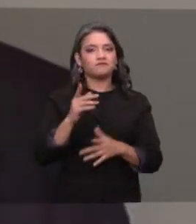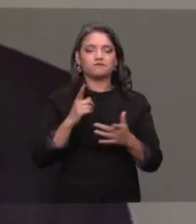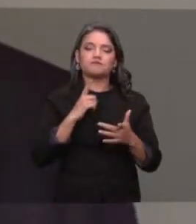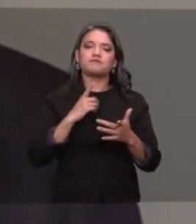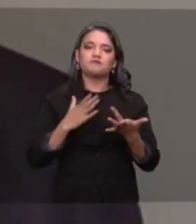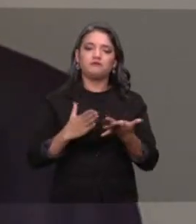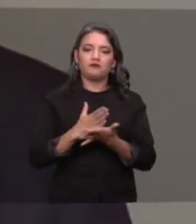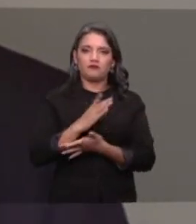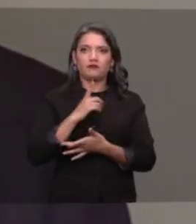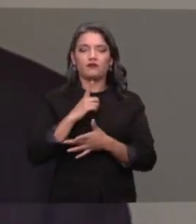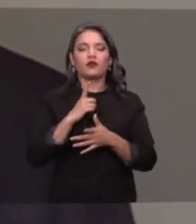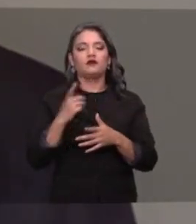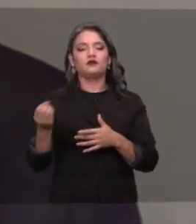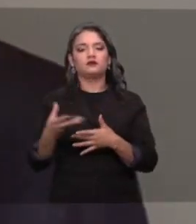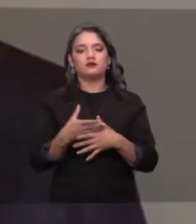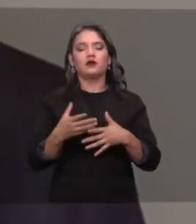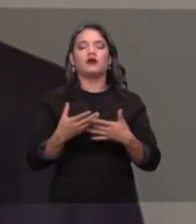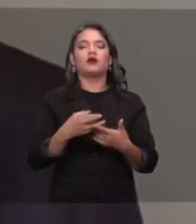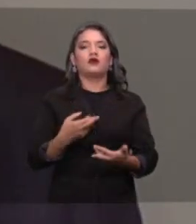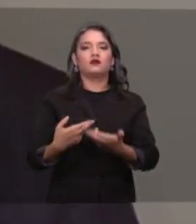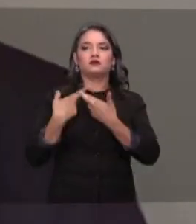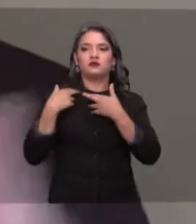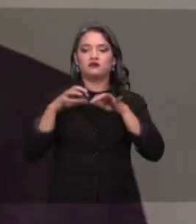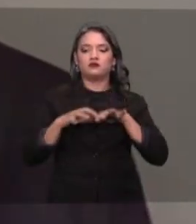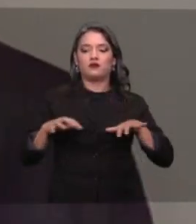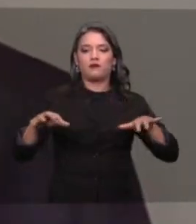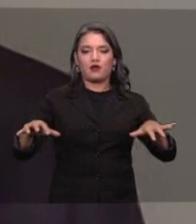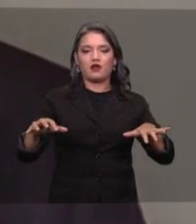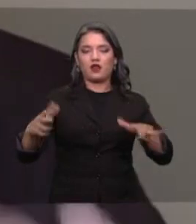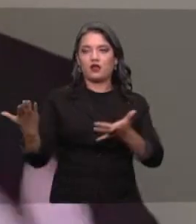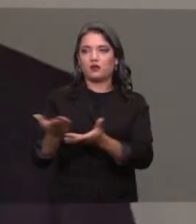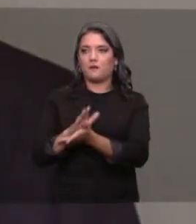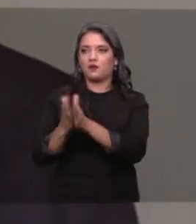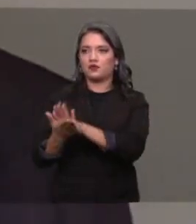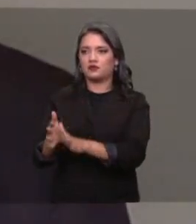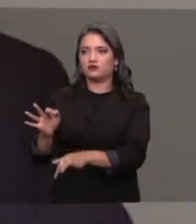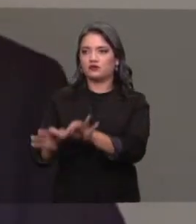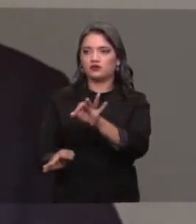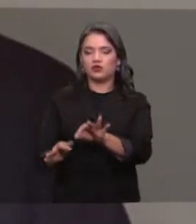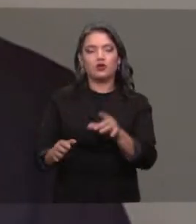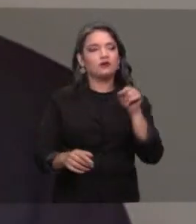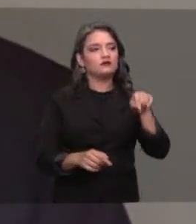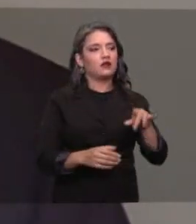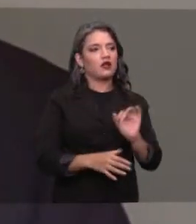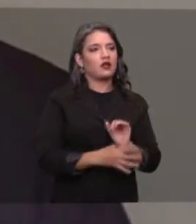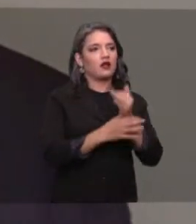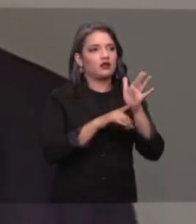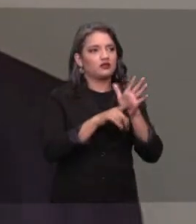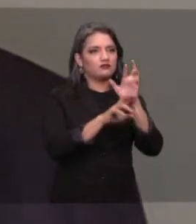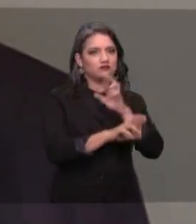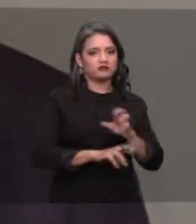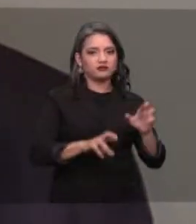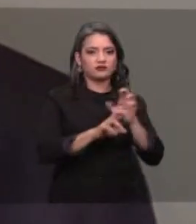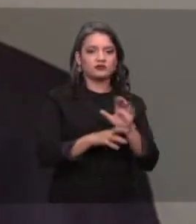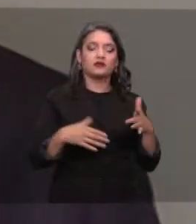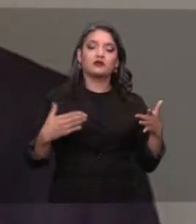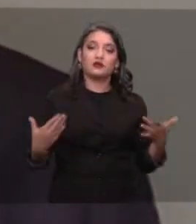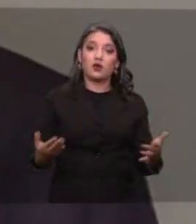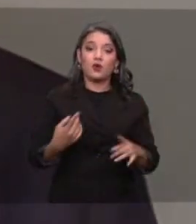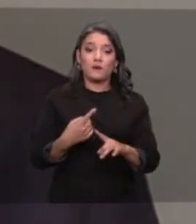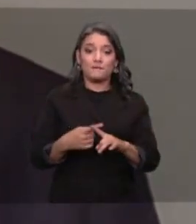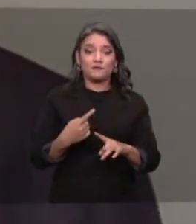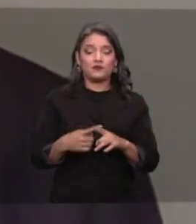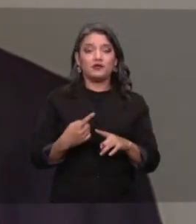funções do juiz de garantias e do juiz do processo relativamente às comarcas ou seções judiciárias com uma